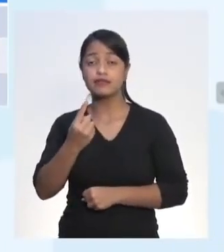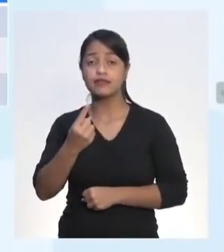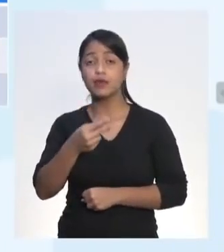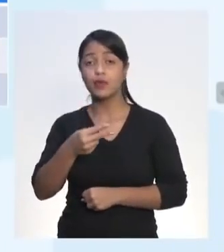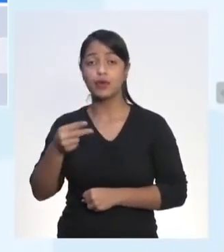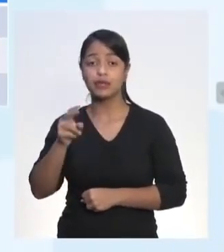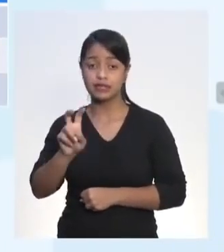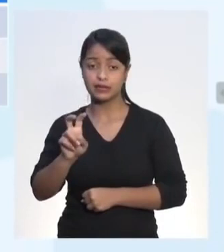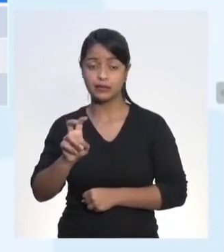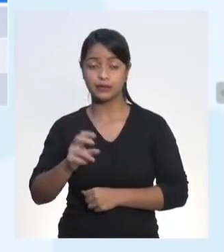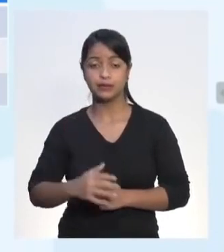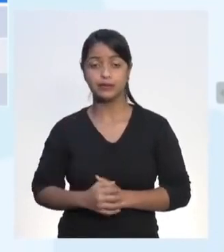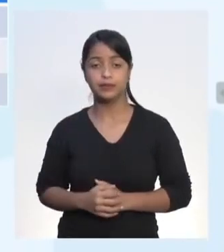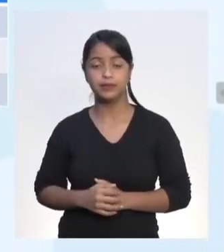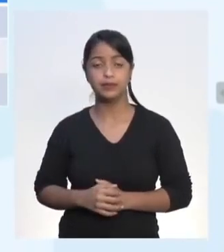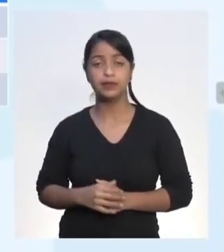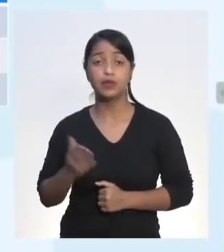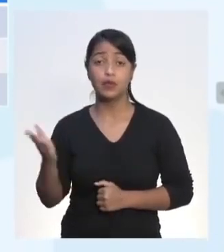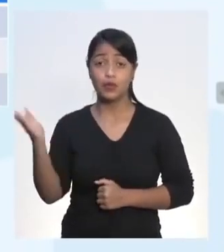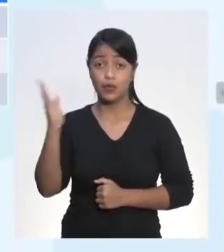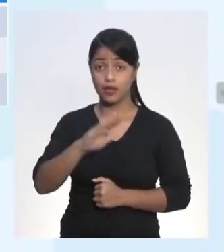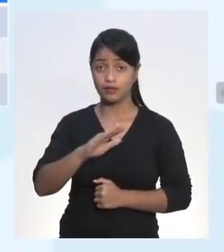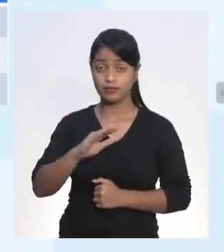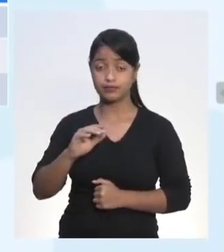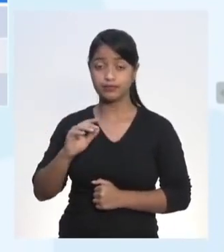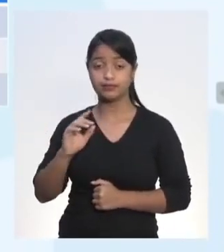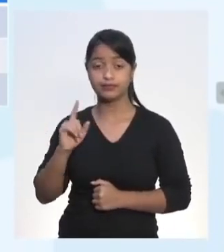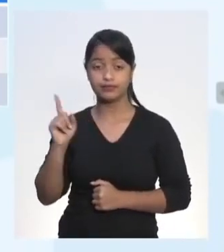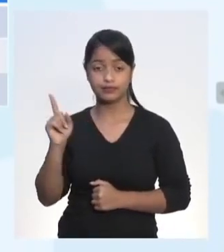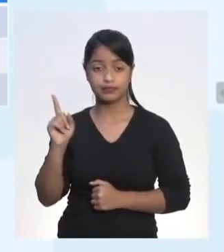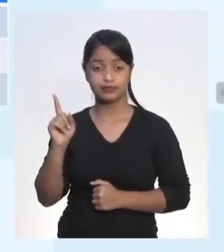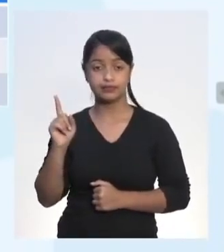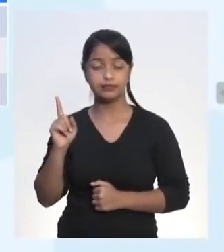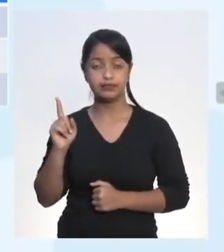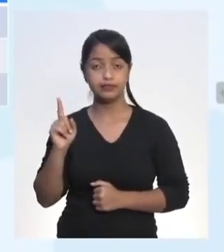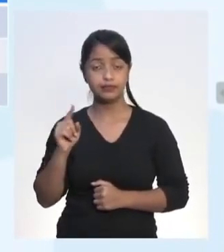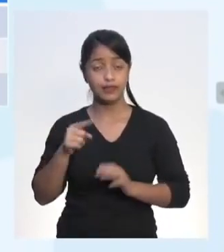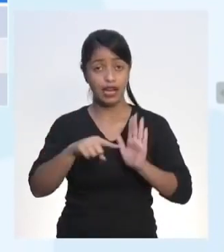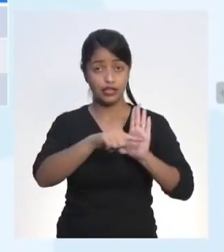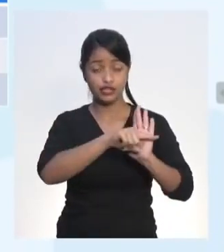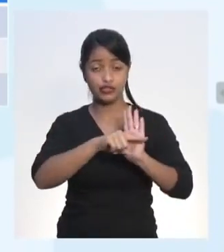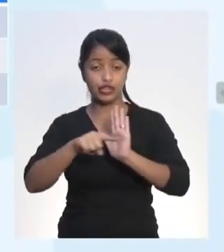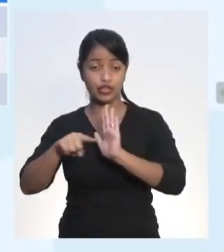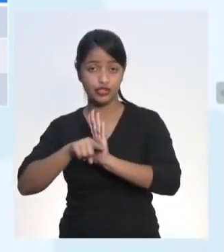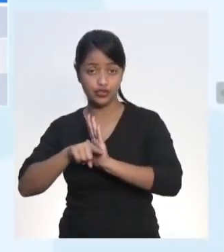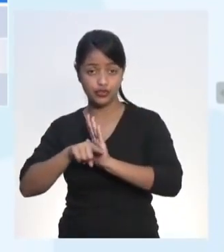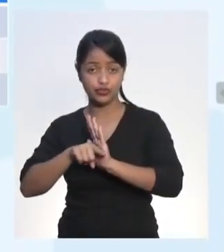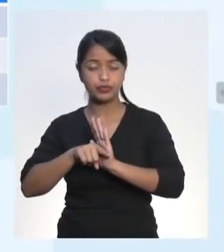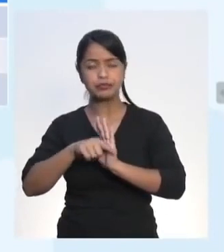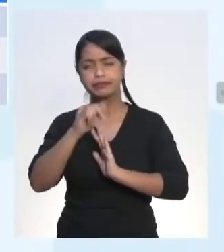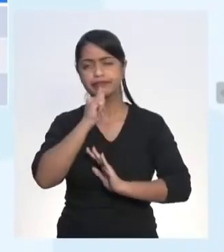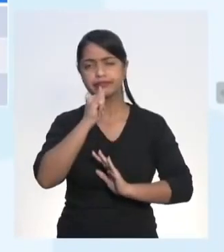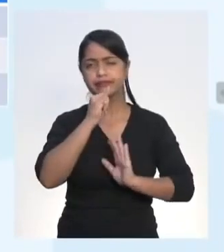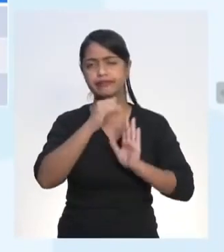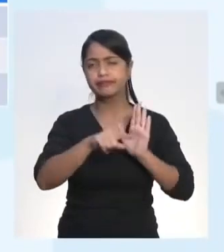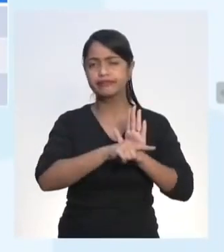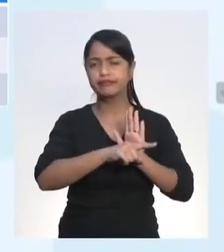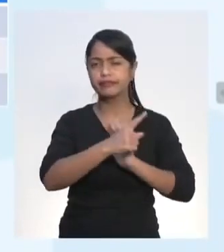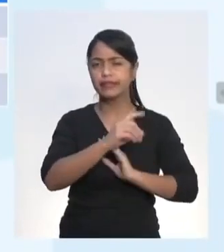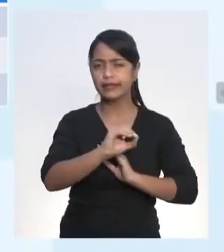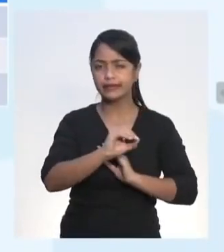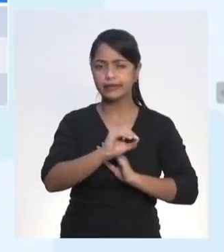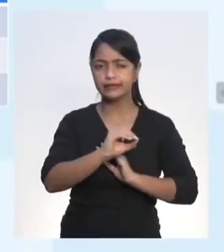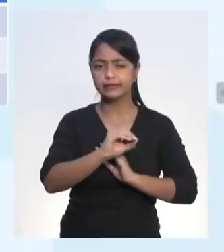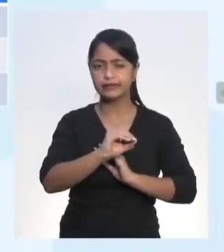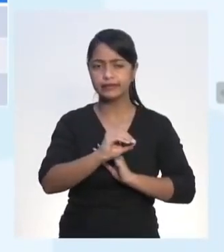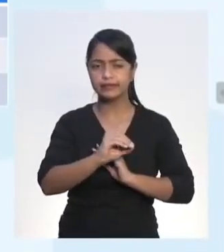5. Para o outro, os dois negativos aqui, Osmar, Sim. é uma adição. Então, eu devo 10, sinais